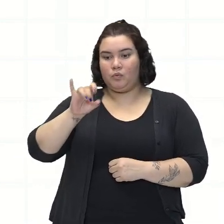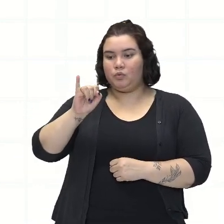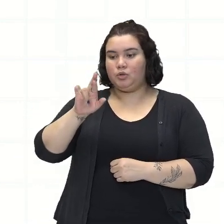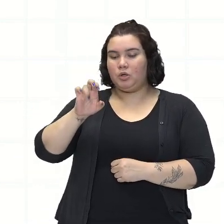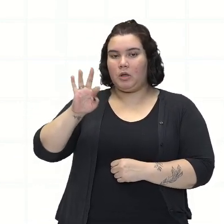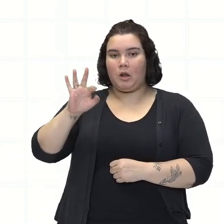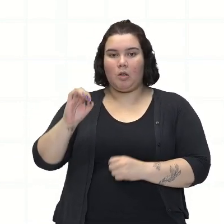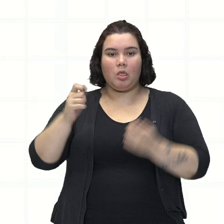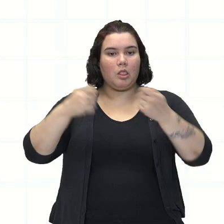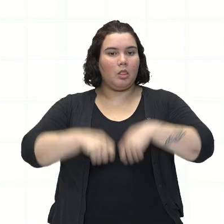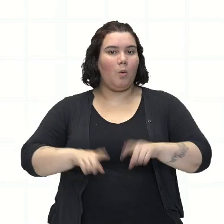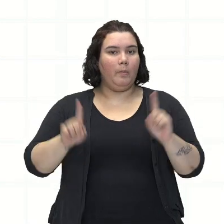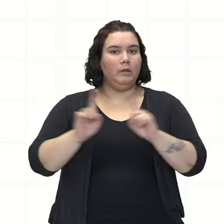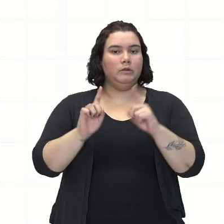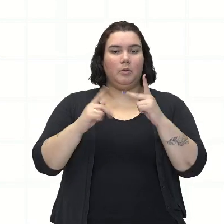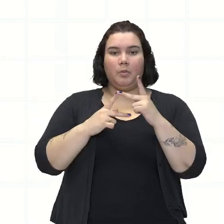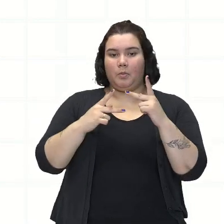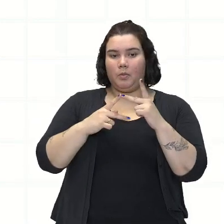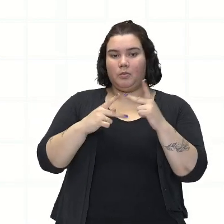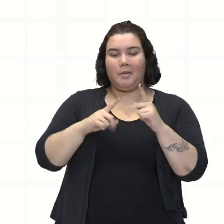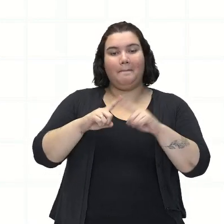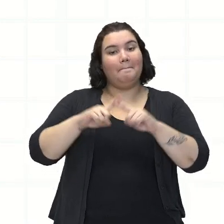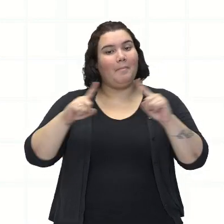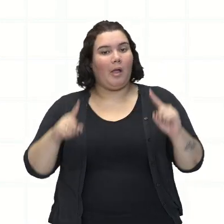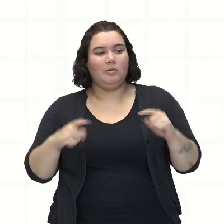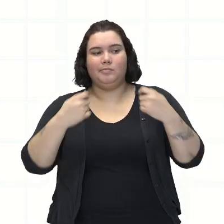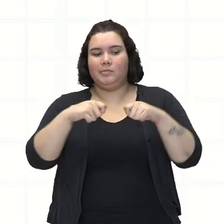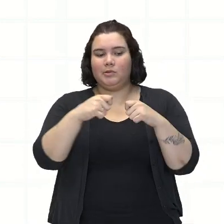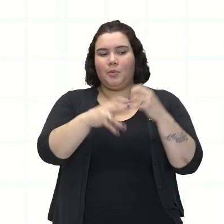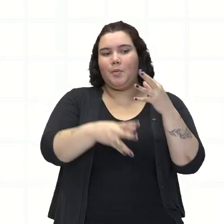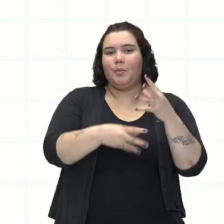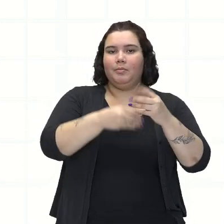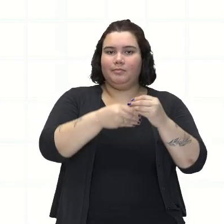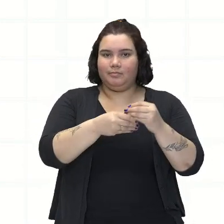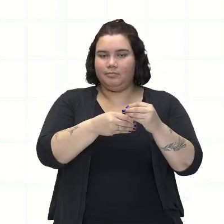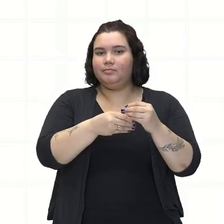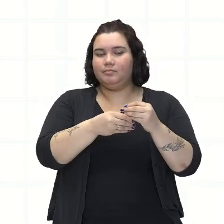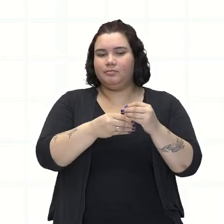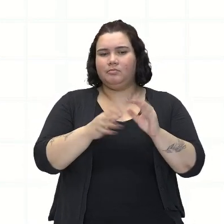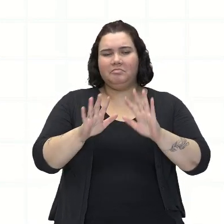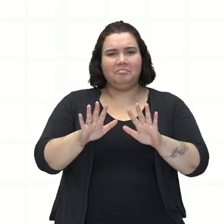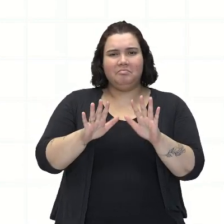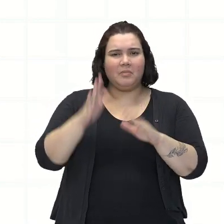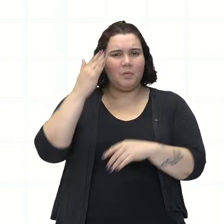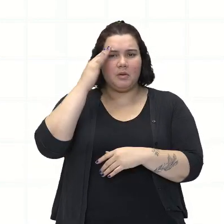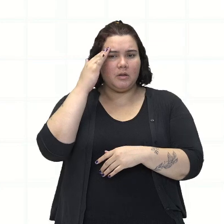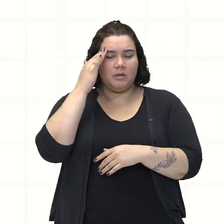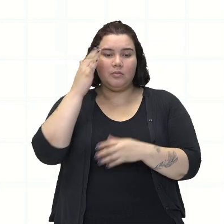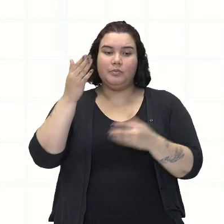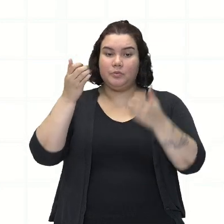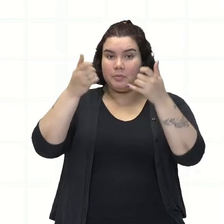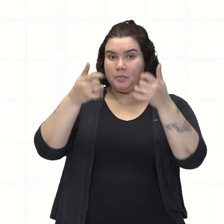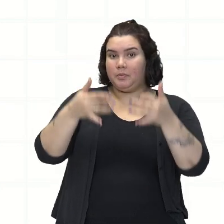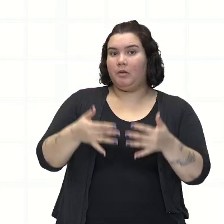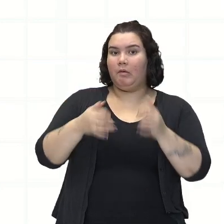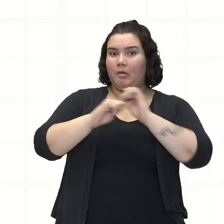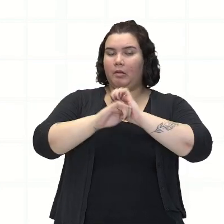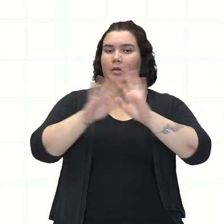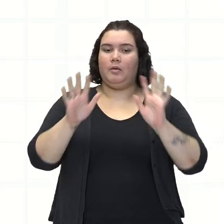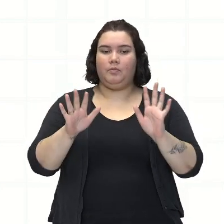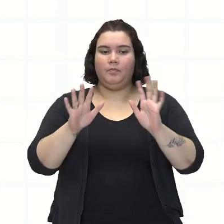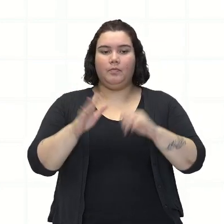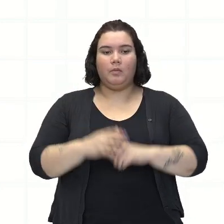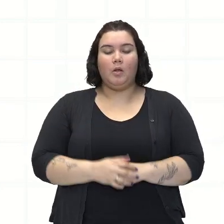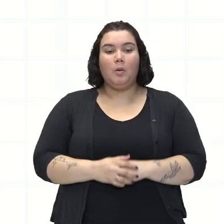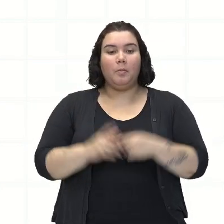também precisa de complemento. Opa, vamos entender melhor essa conceituação no